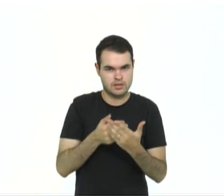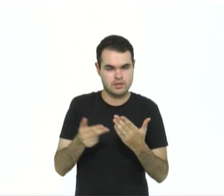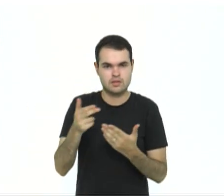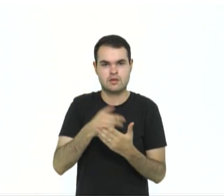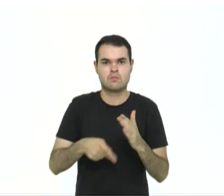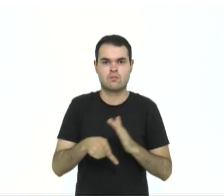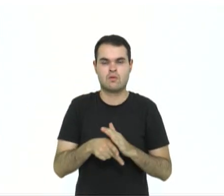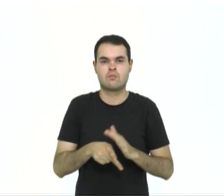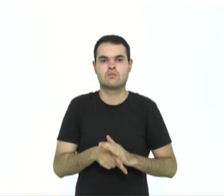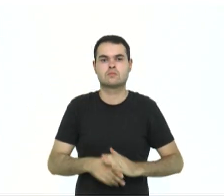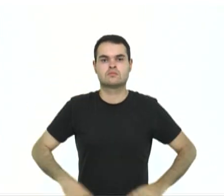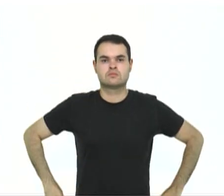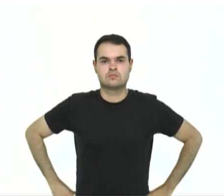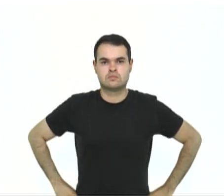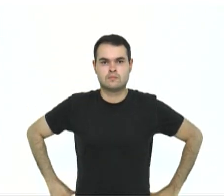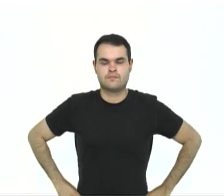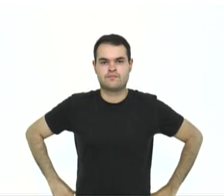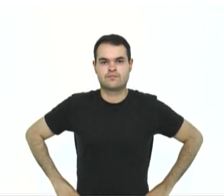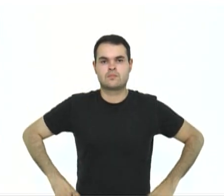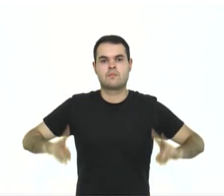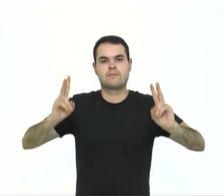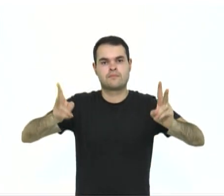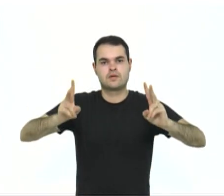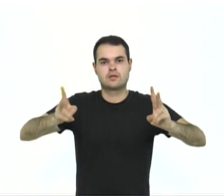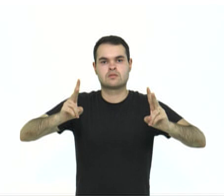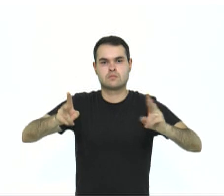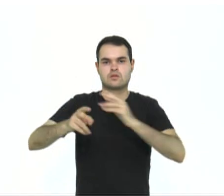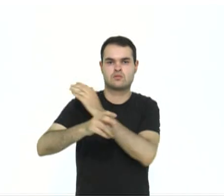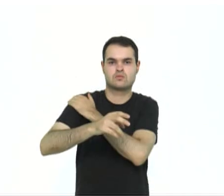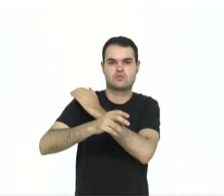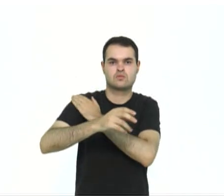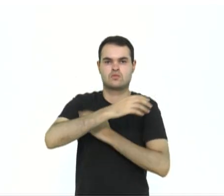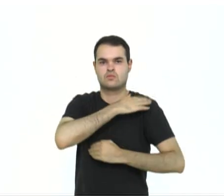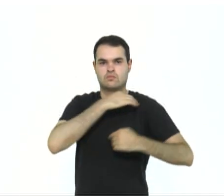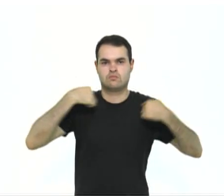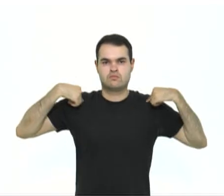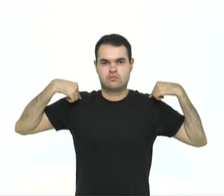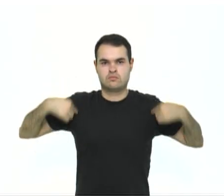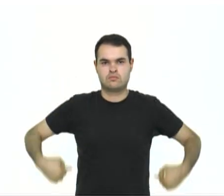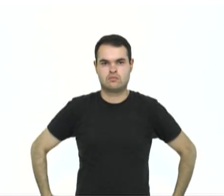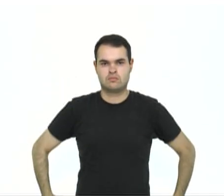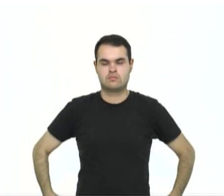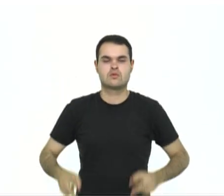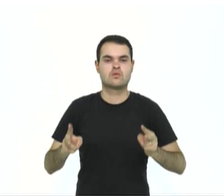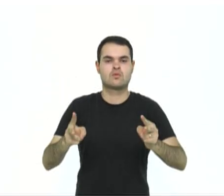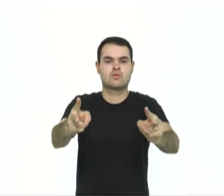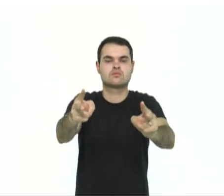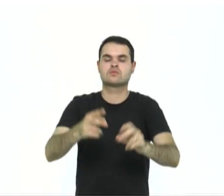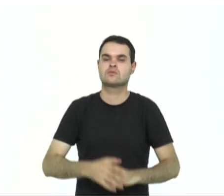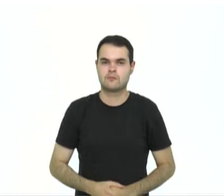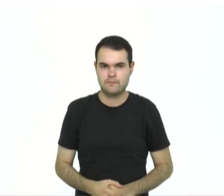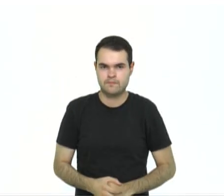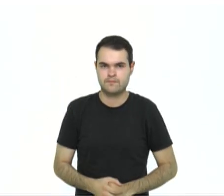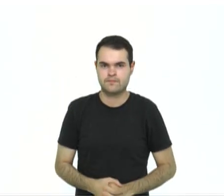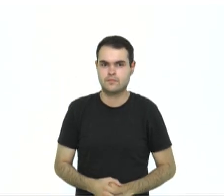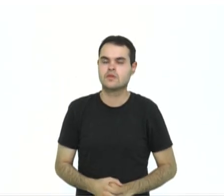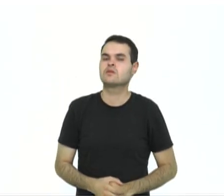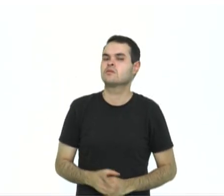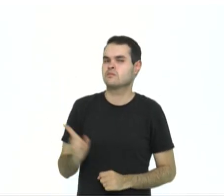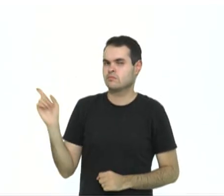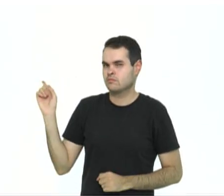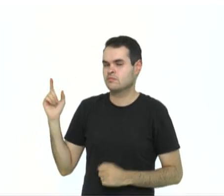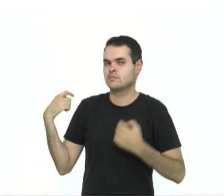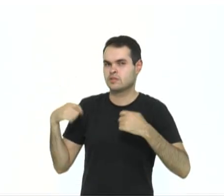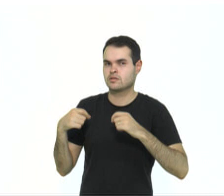do personagem, que corresponde à mesma largura do ombro. Então, continuando, né, eu expliquei que a gente faz